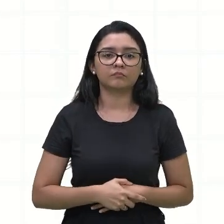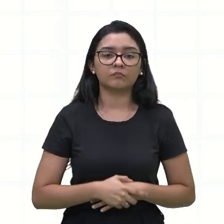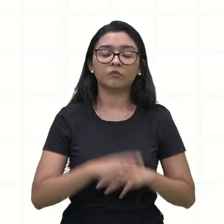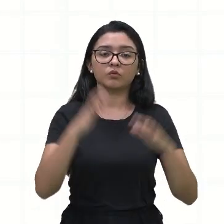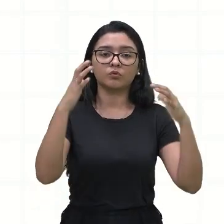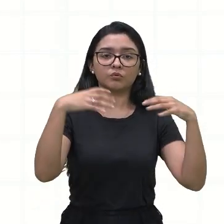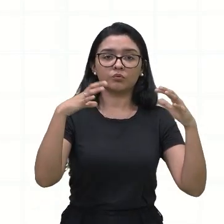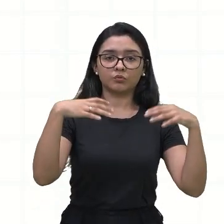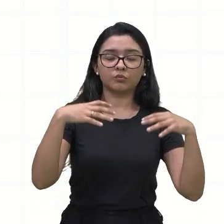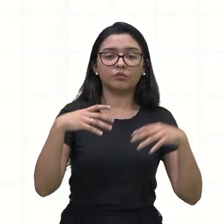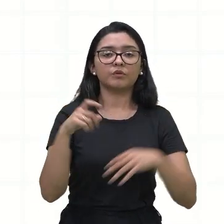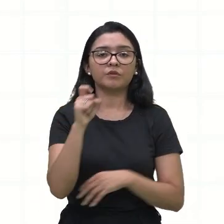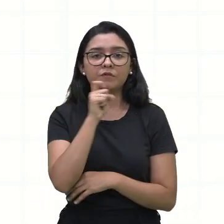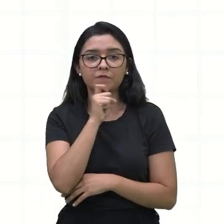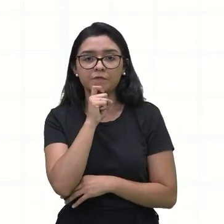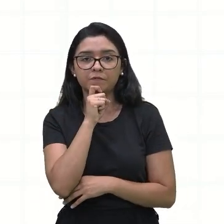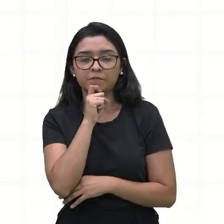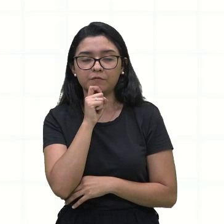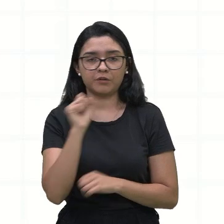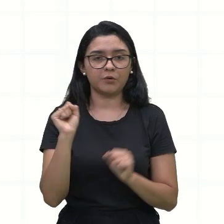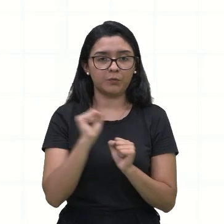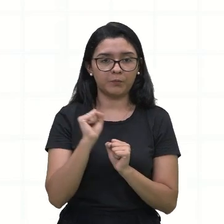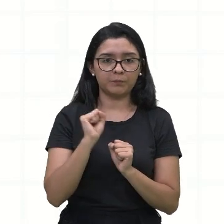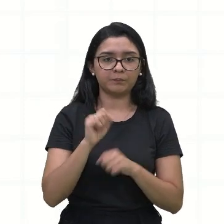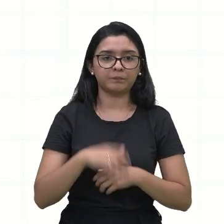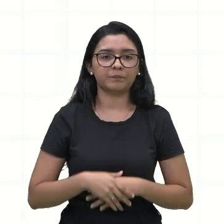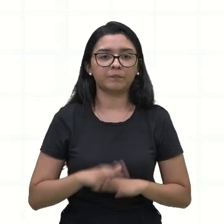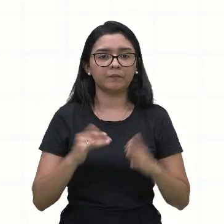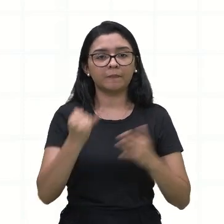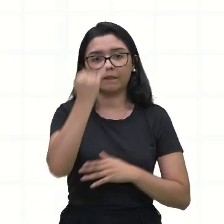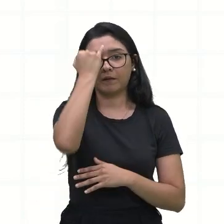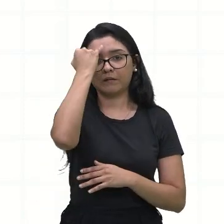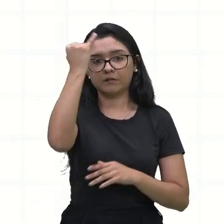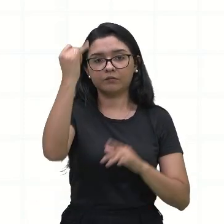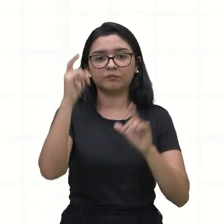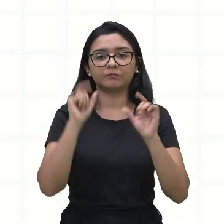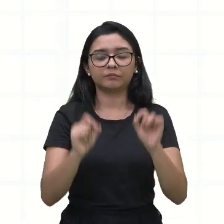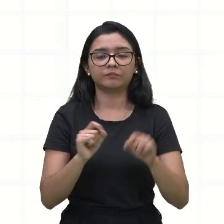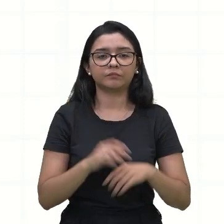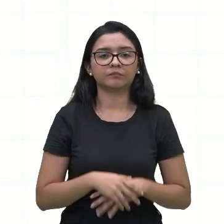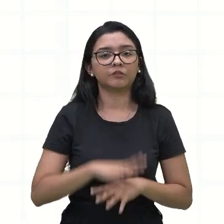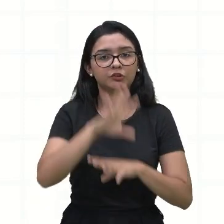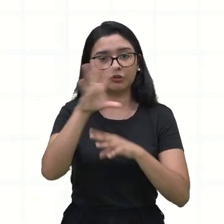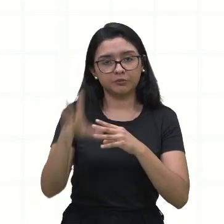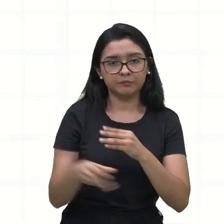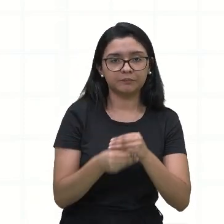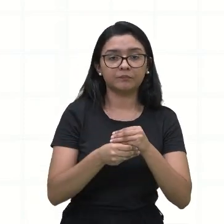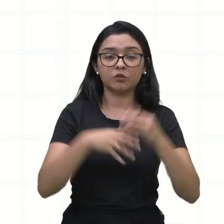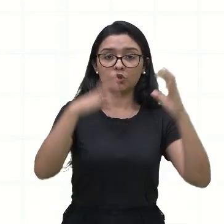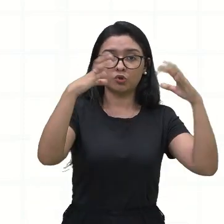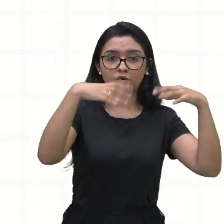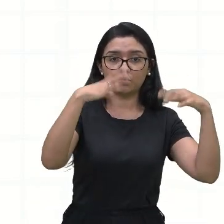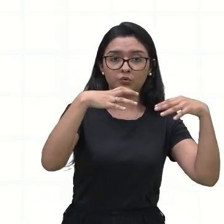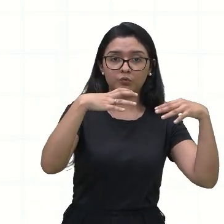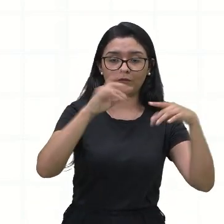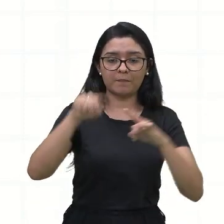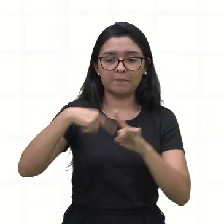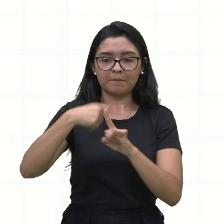ó. Chove e faz frio. Traz a ideia aqui de soma, né? Chuva e faz